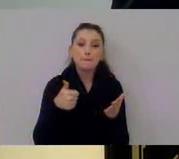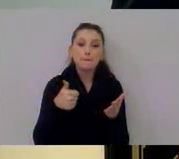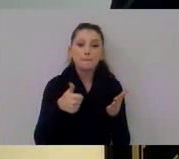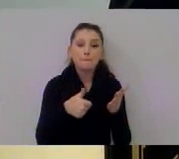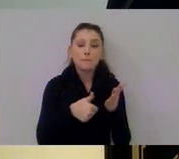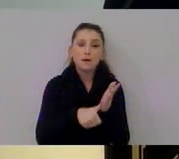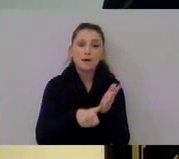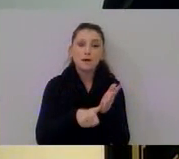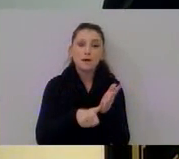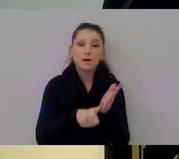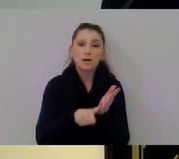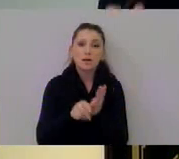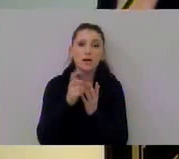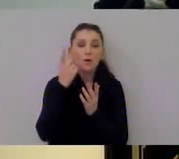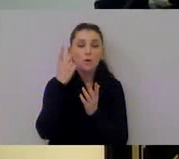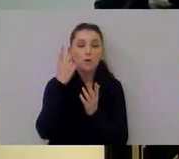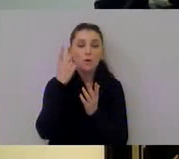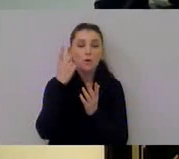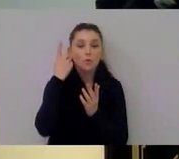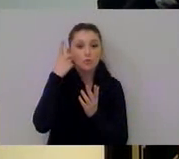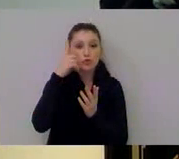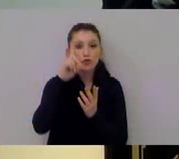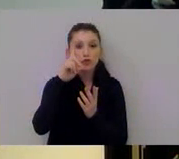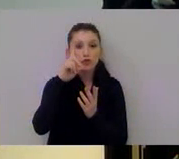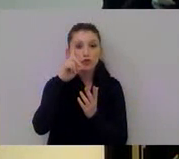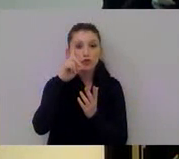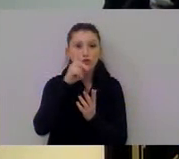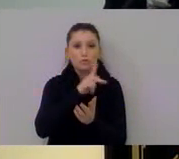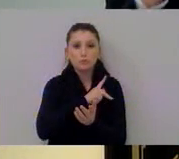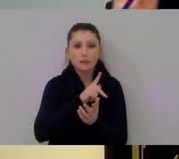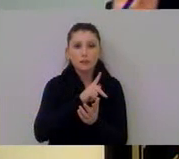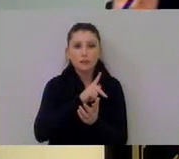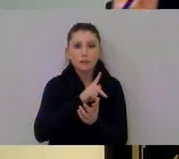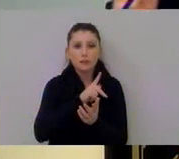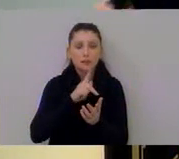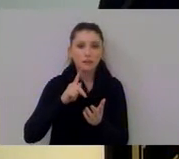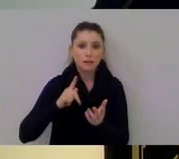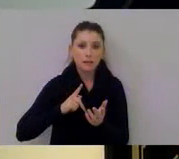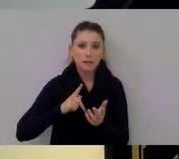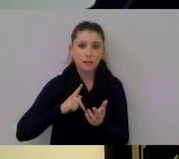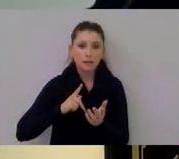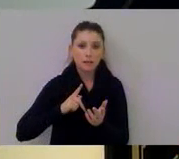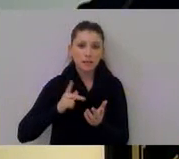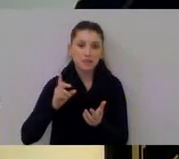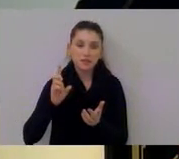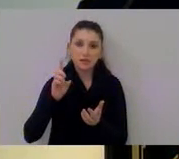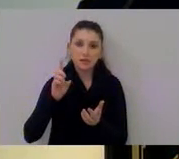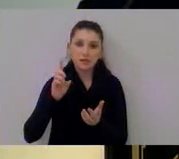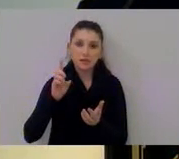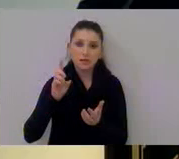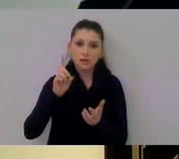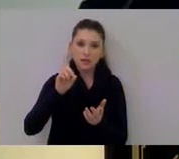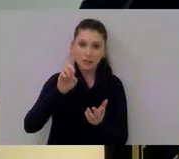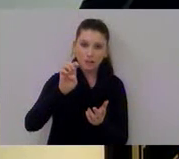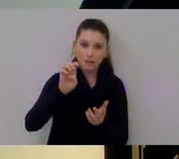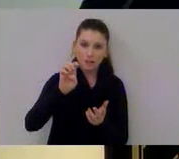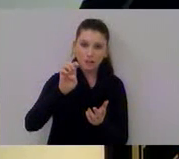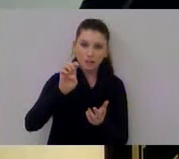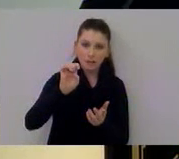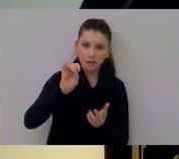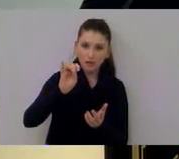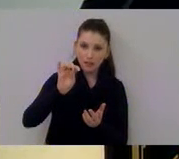presidente da Infra. Não conseguimos marcar ontem em função do falecimento do